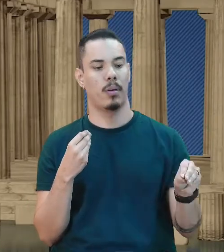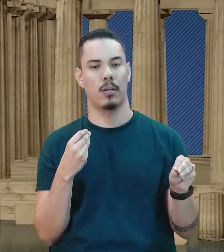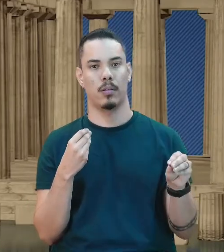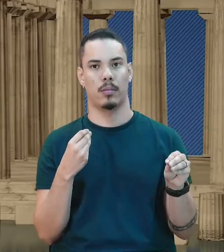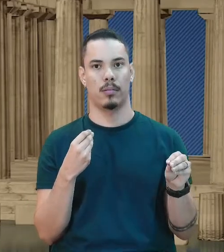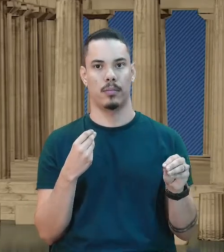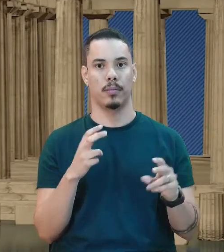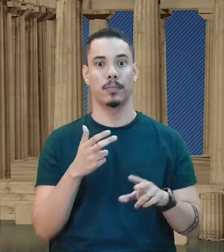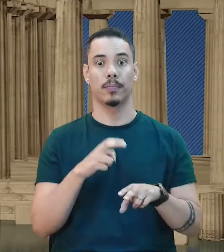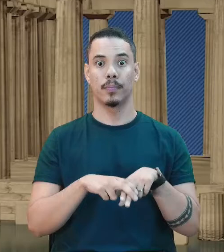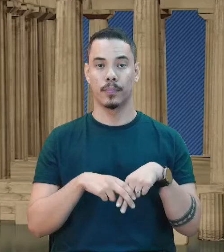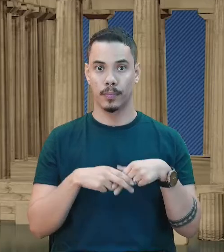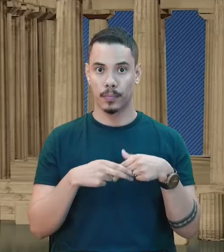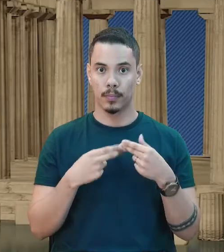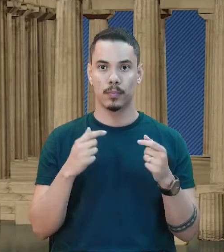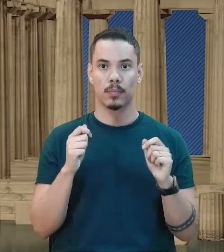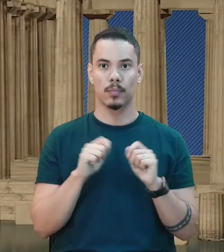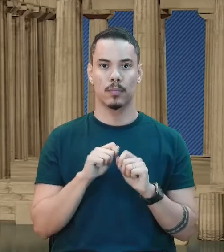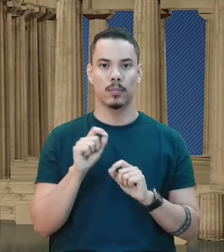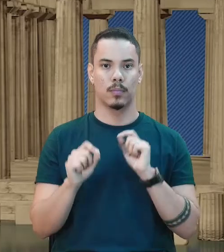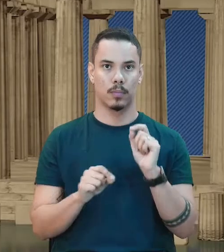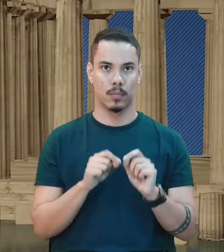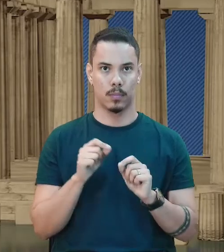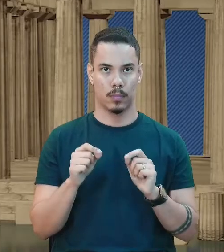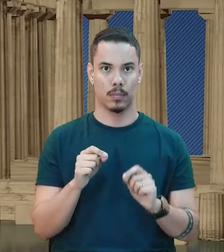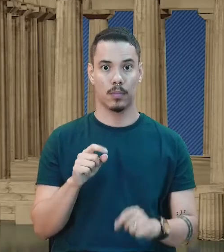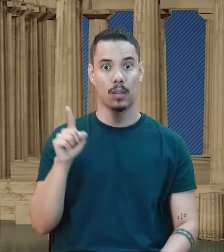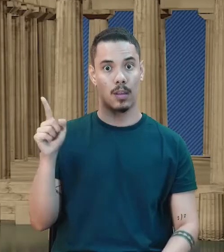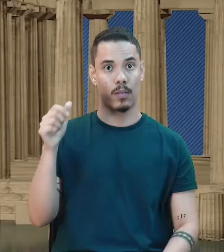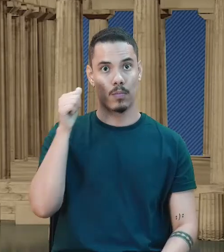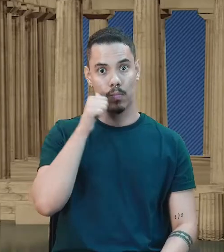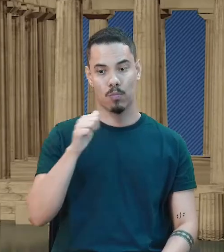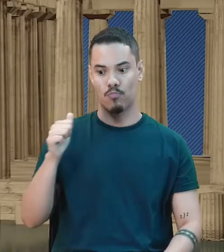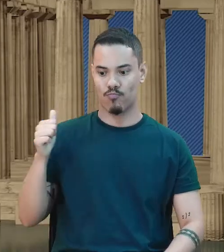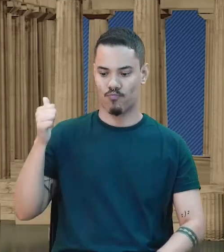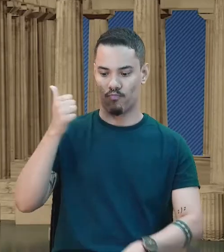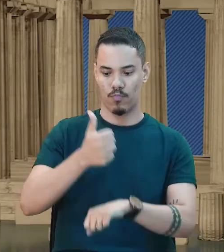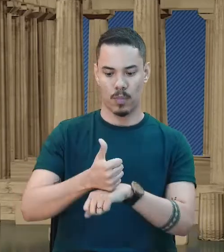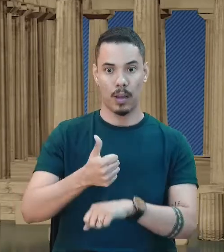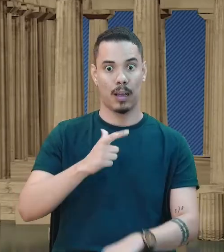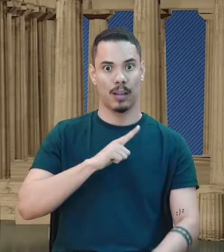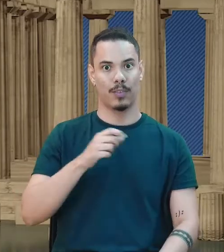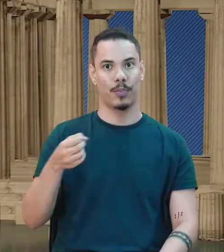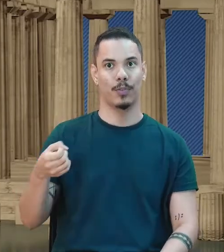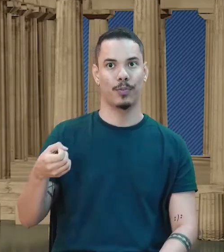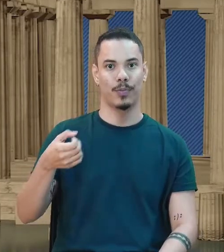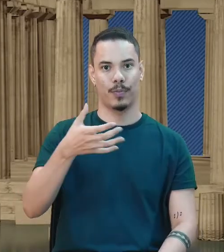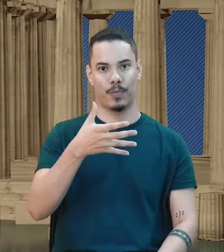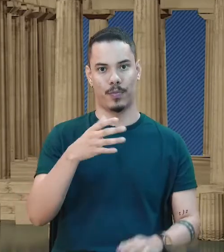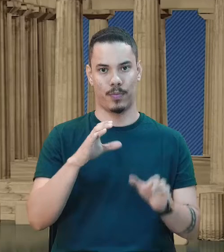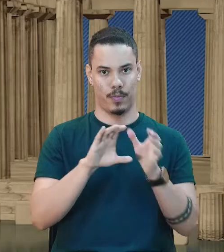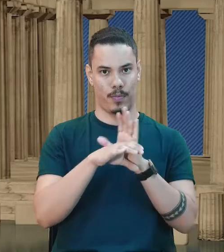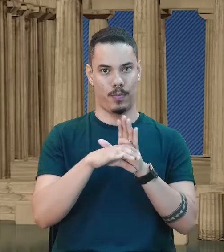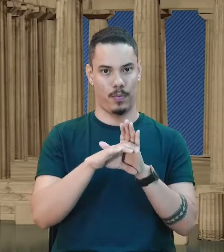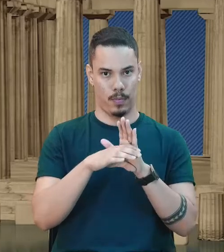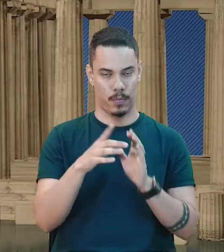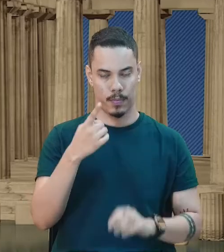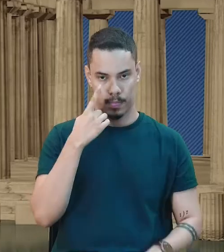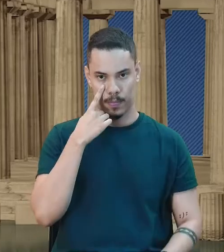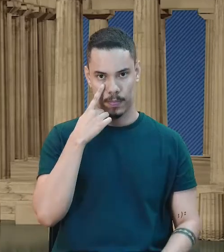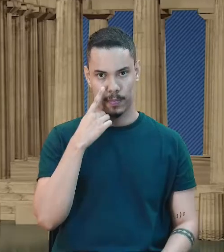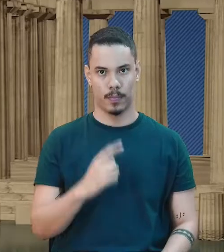E agora existe, com Hipárquia, um novo conceito que a gente vai começar a adentrar. Vamos lá,